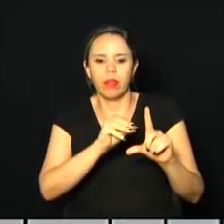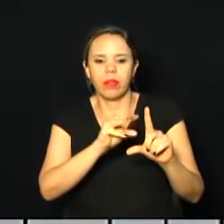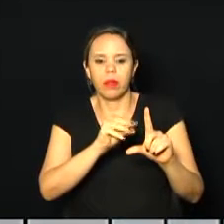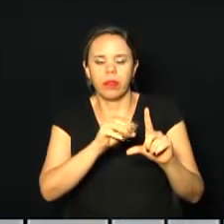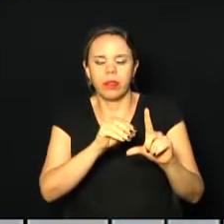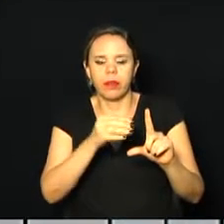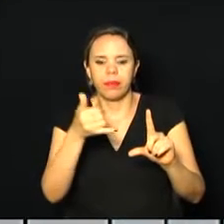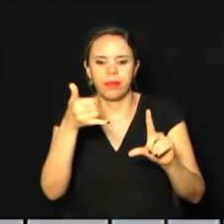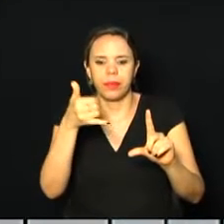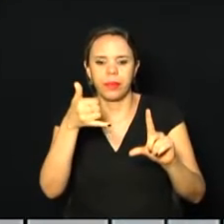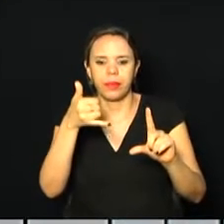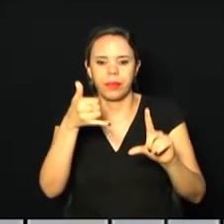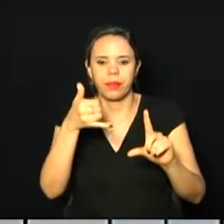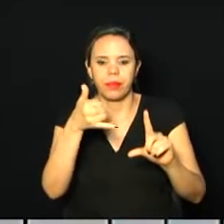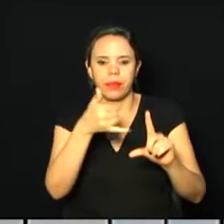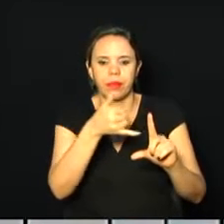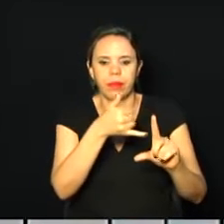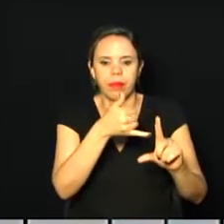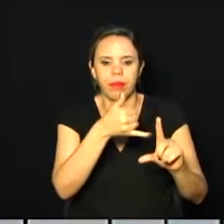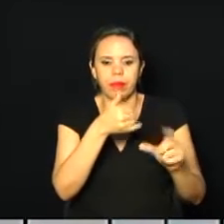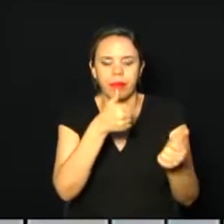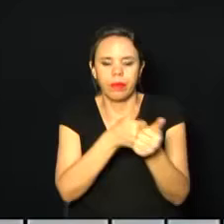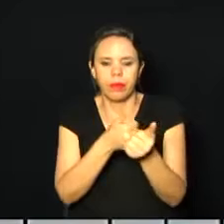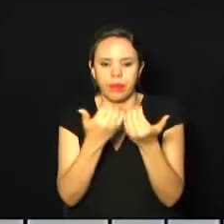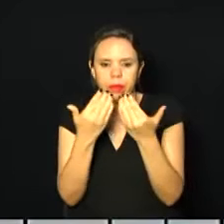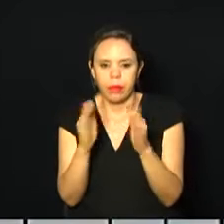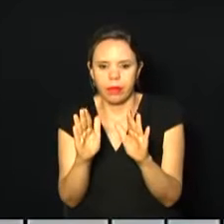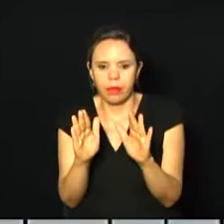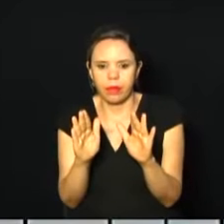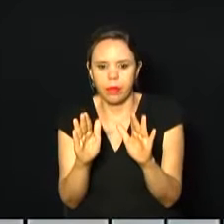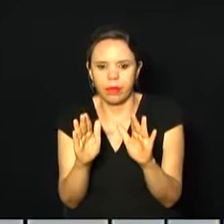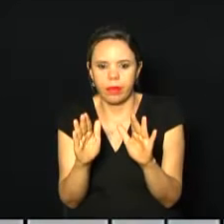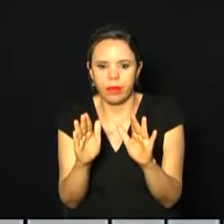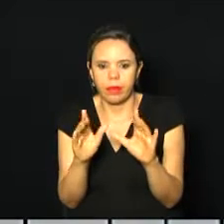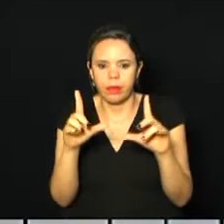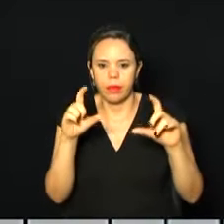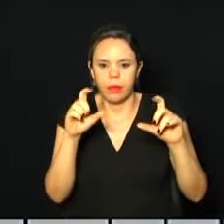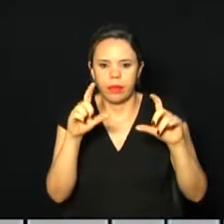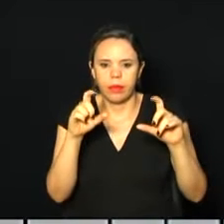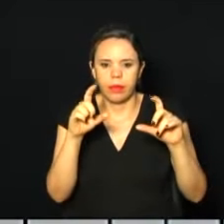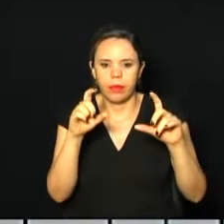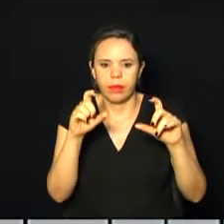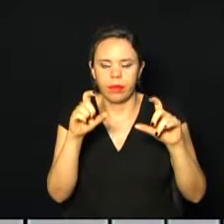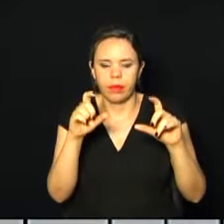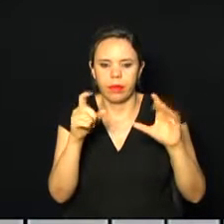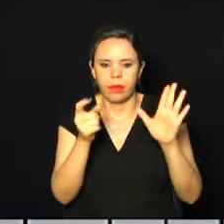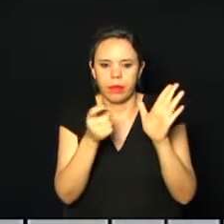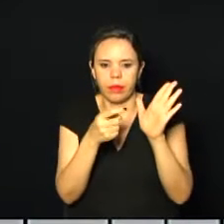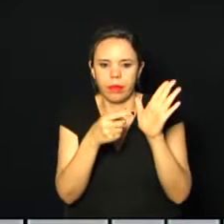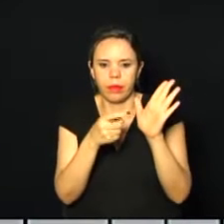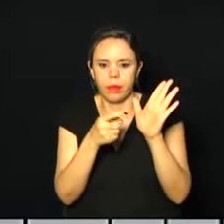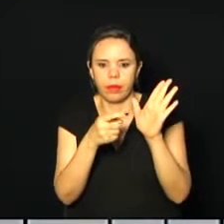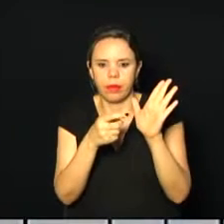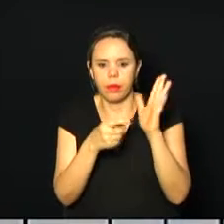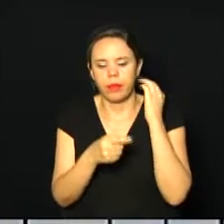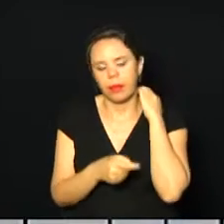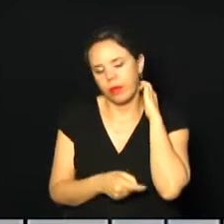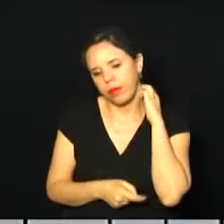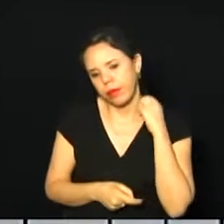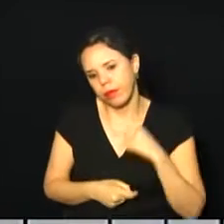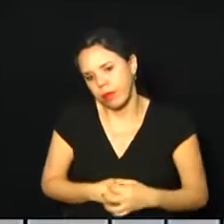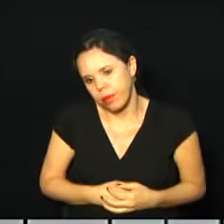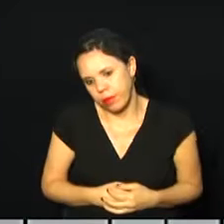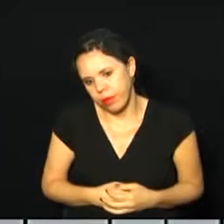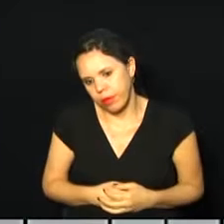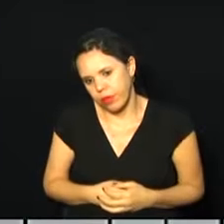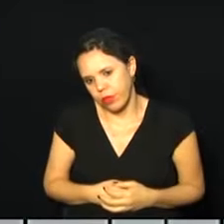Pegue o seu celular, ele está aí perto, abre a câmera como se você fosse tirar uma foto e você aponta para este QR Code e